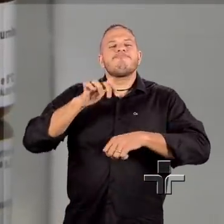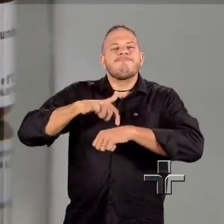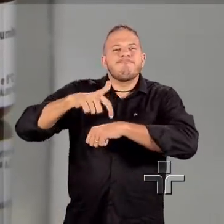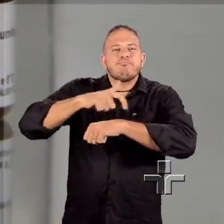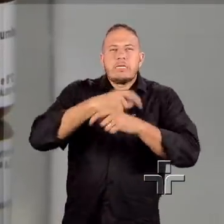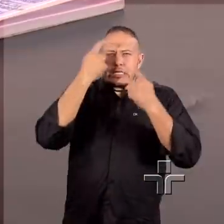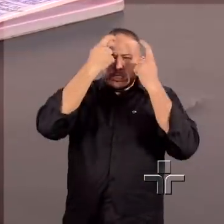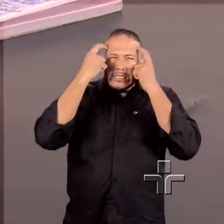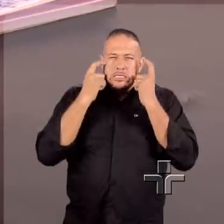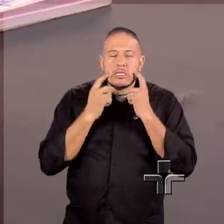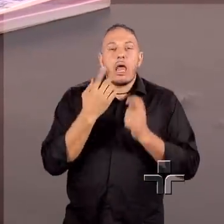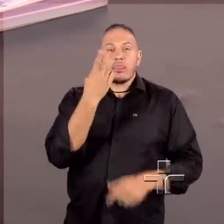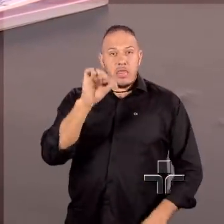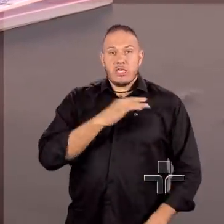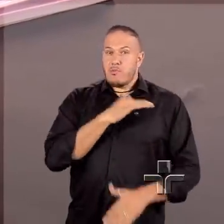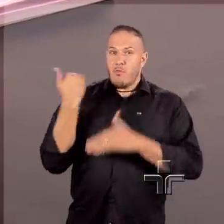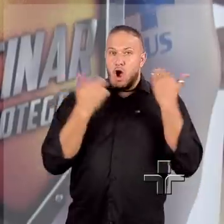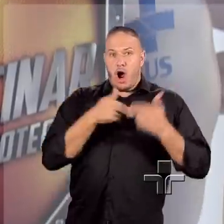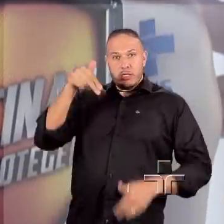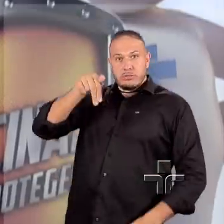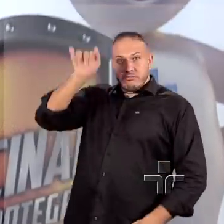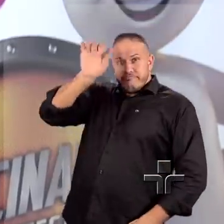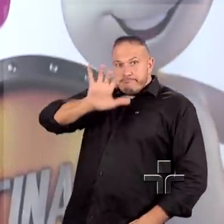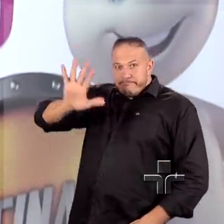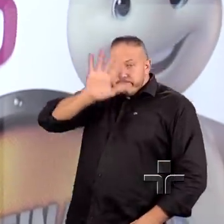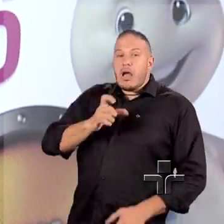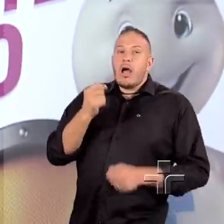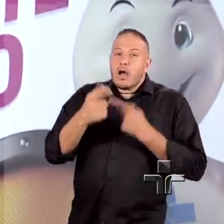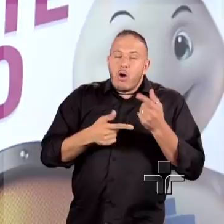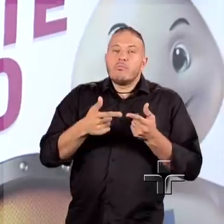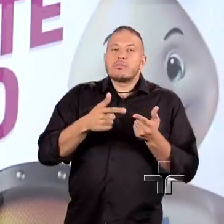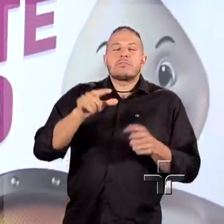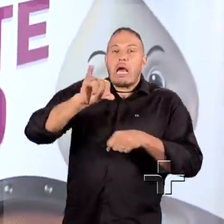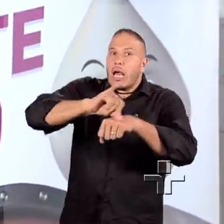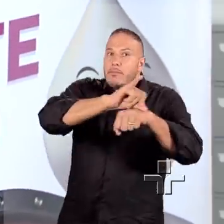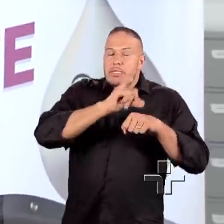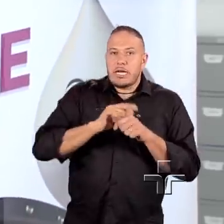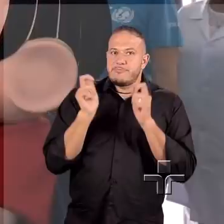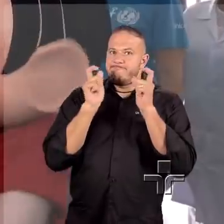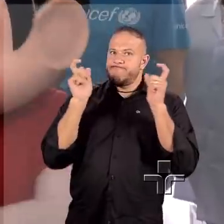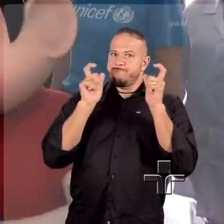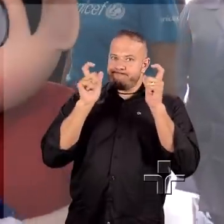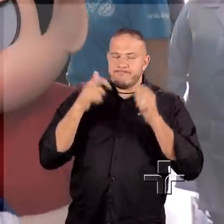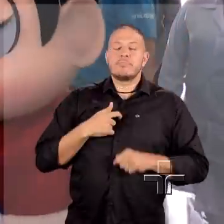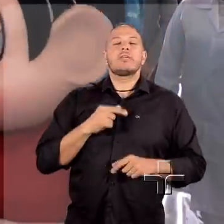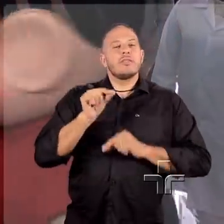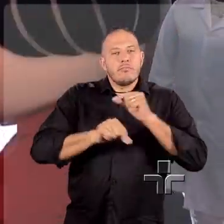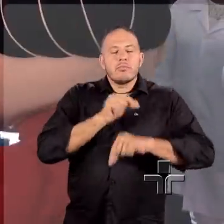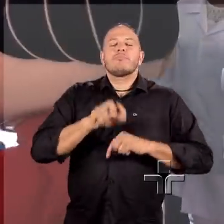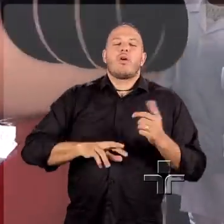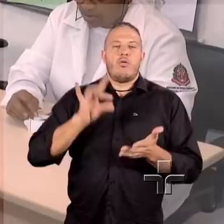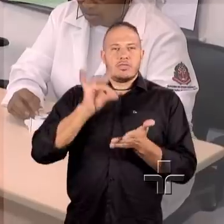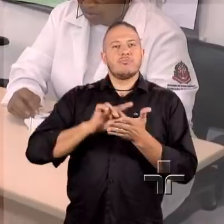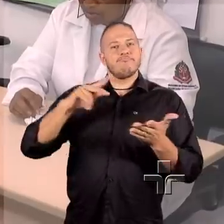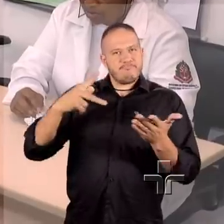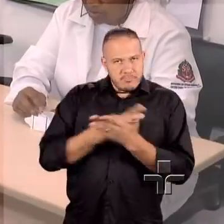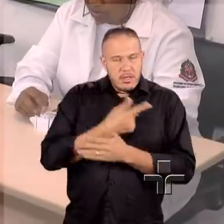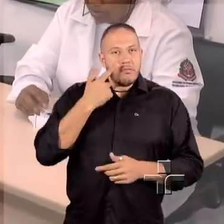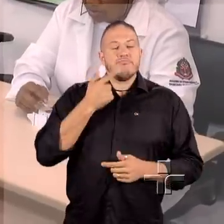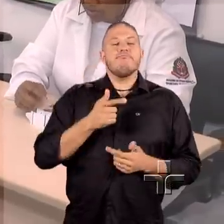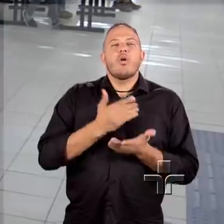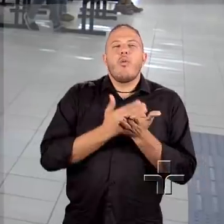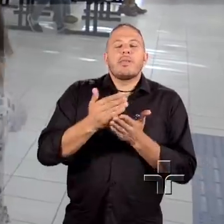mortes confirmadas na região norte do país. Algumas capitais ficaram em estado de emergência. Os casos confirmados da doença passam